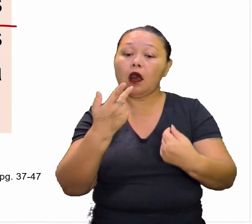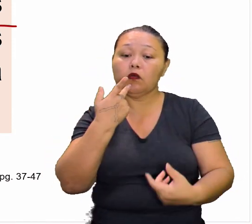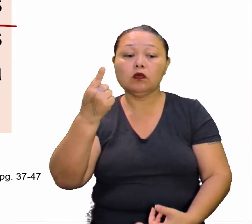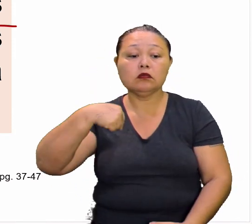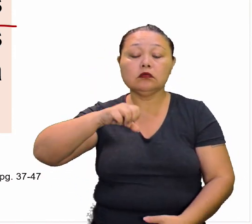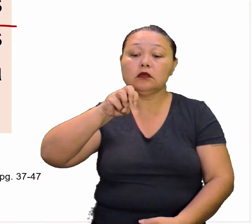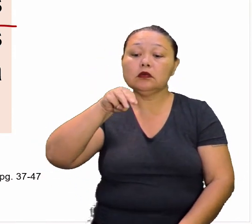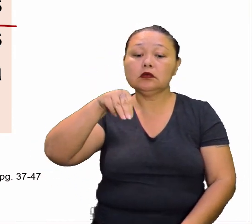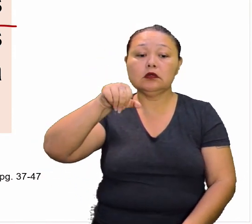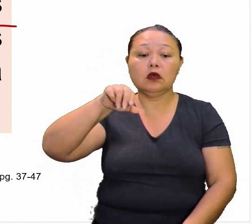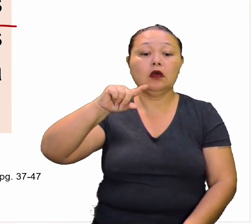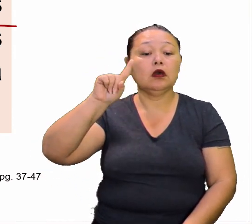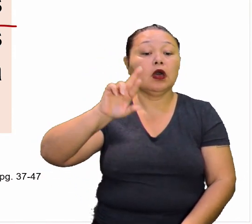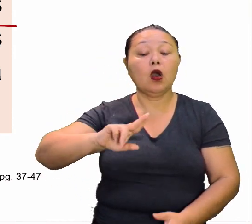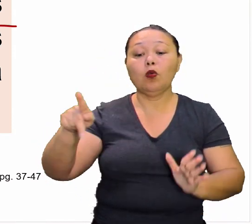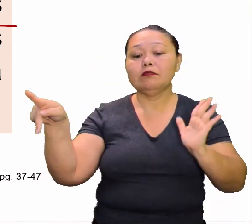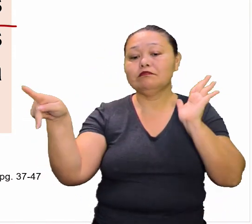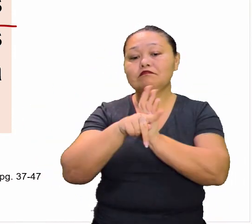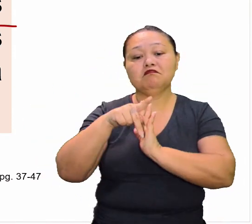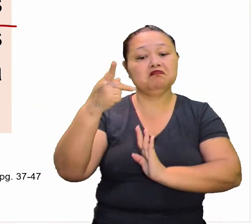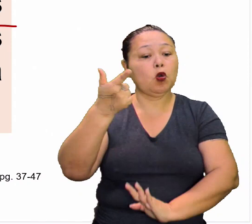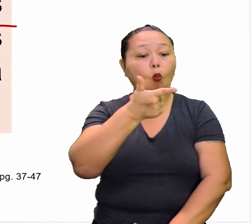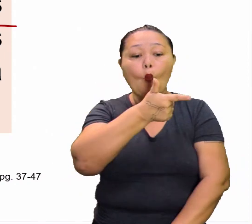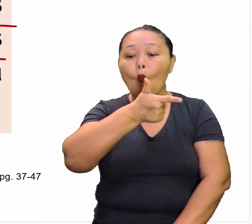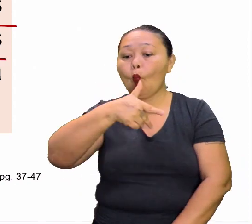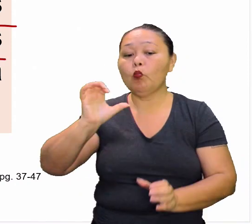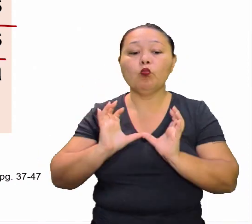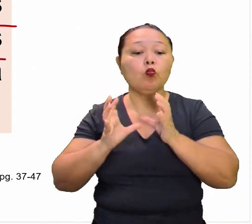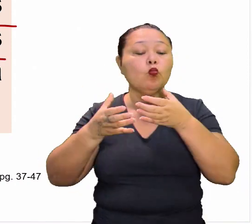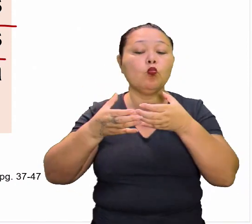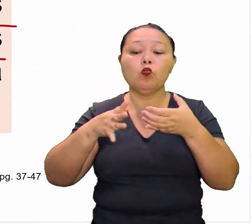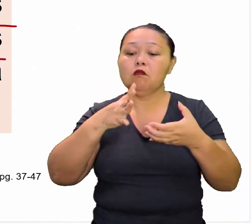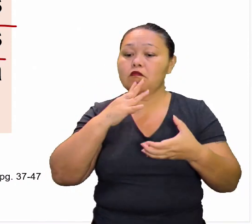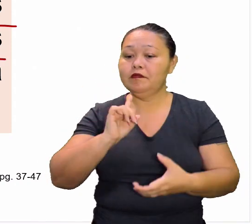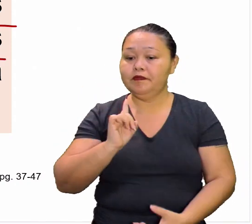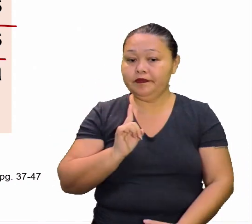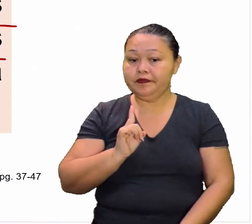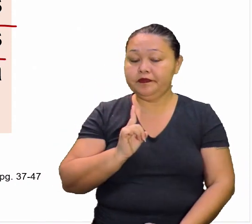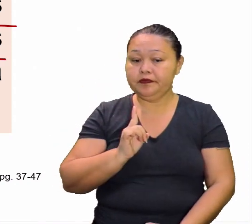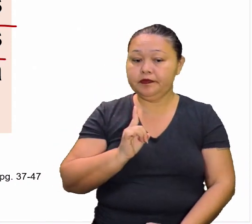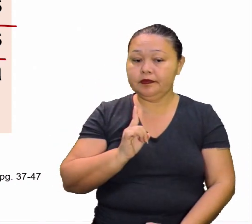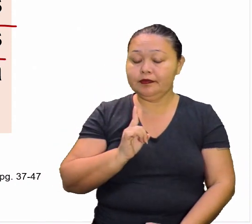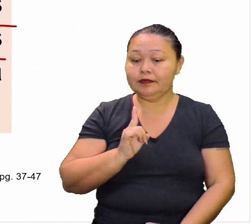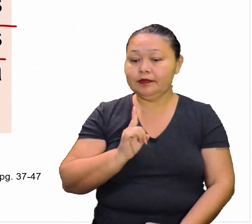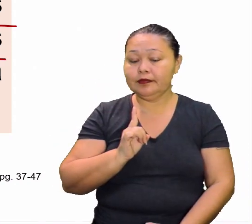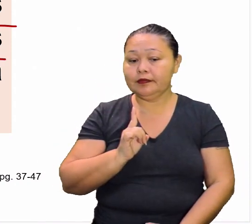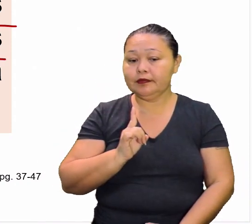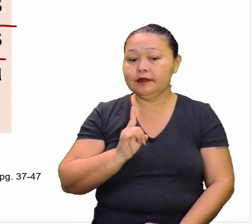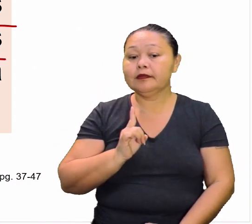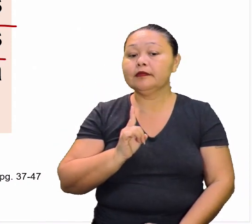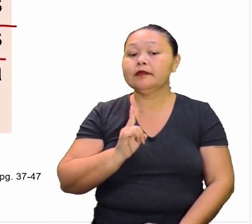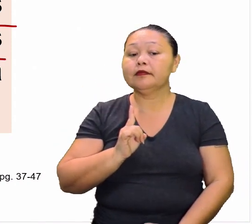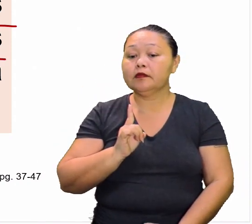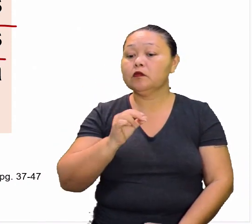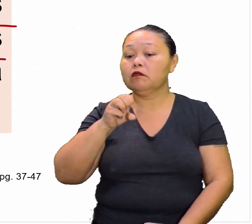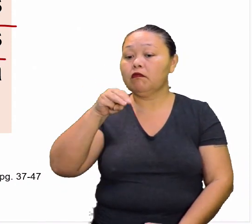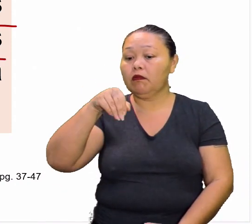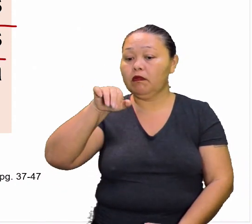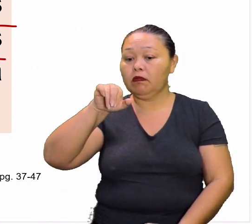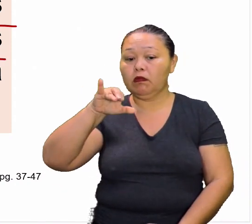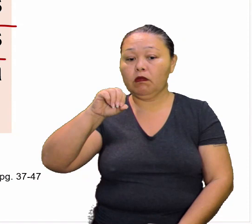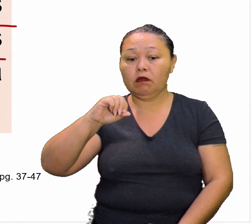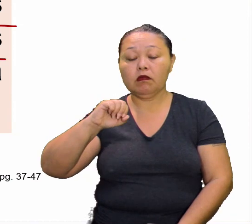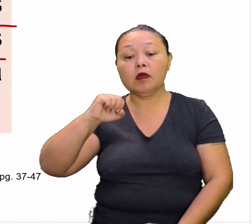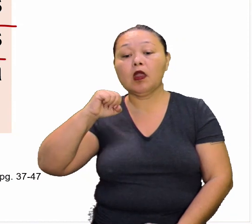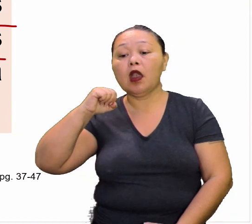falada pelos sumérios não pertenciam a nenhum dos povos conhecidos. Os sumérios,